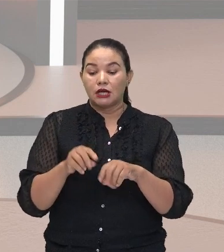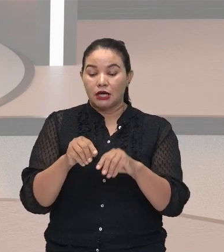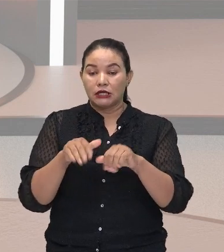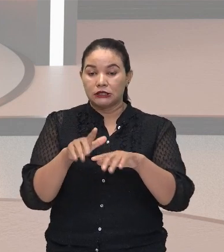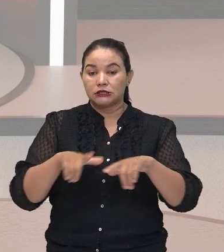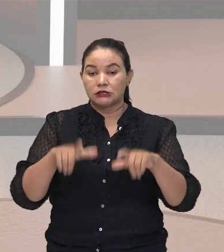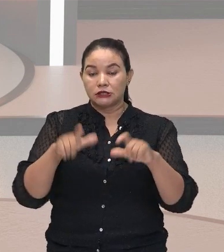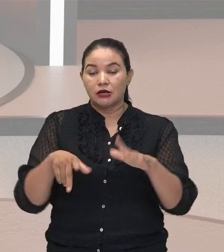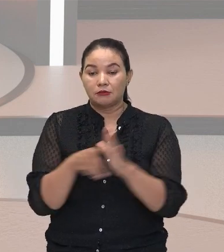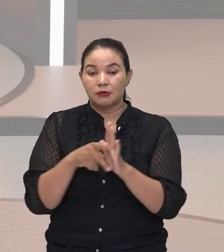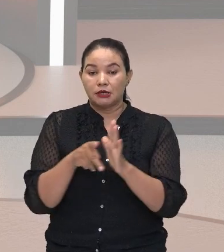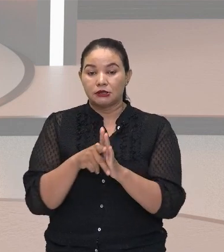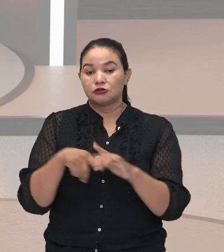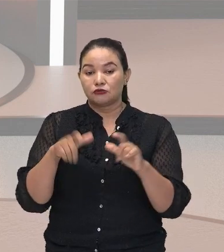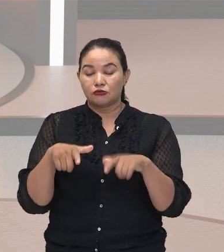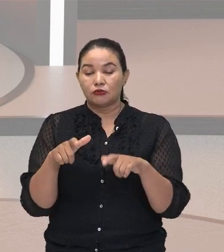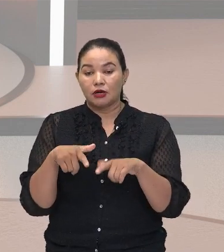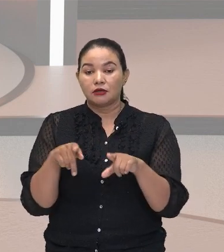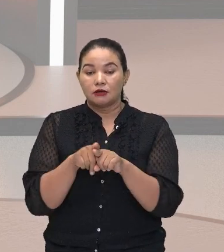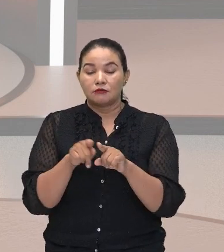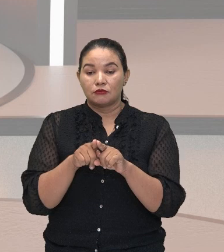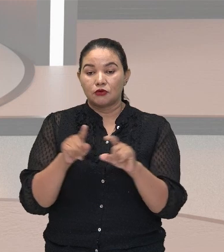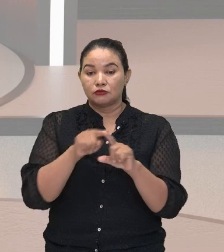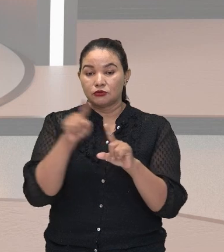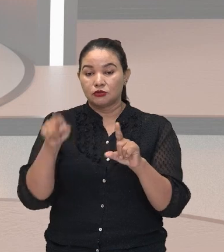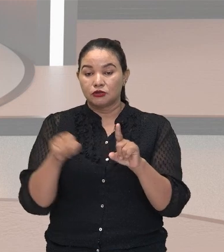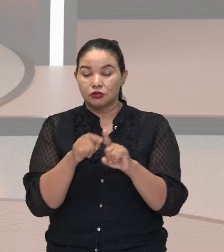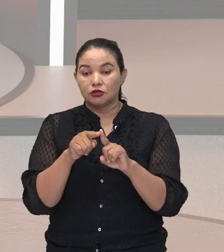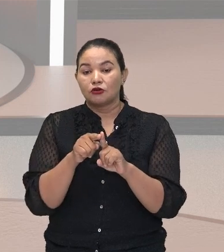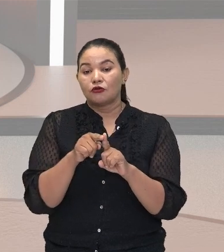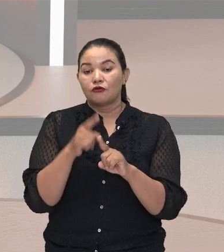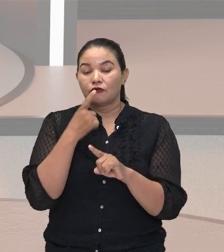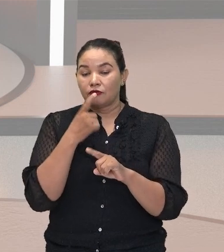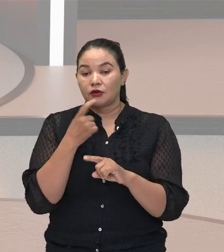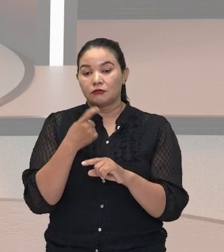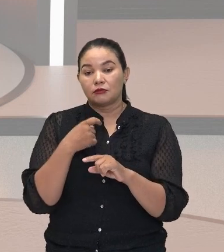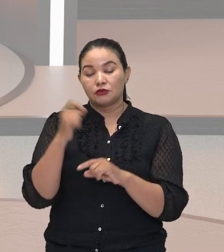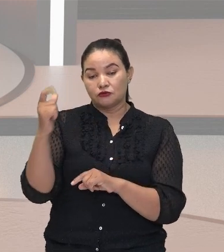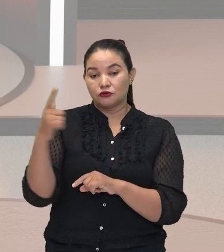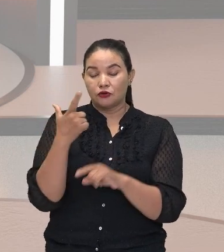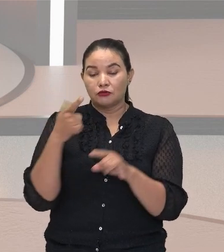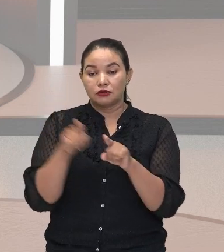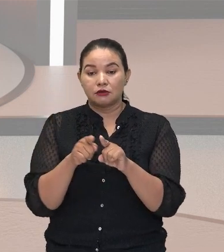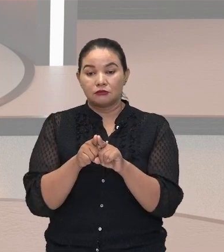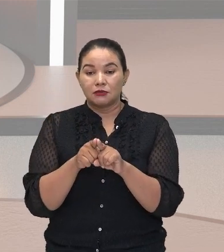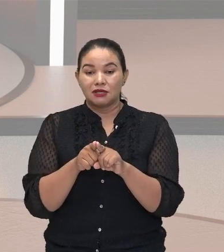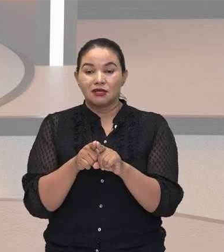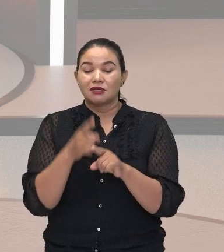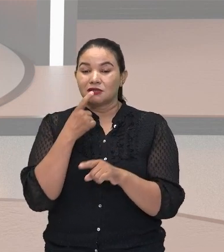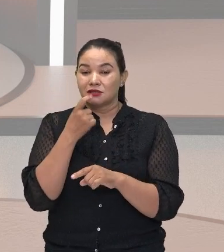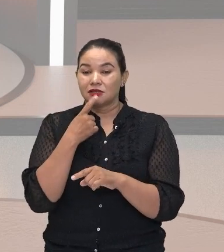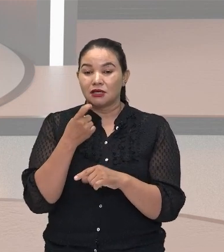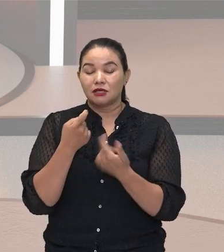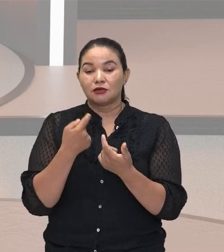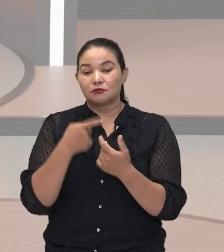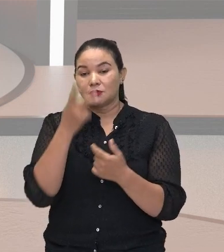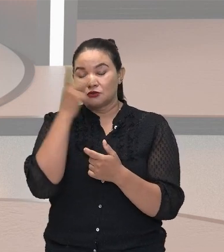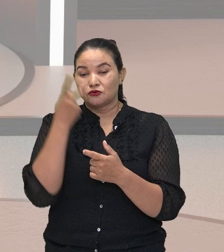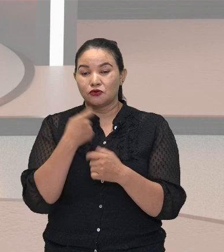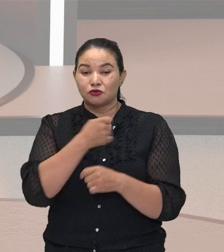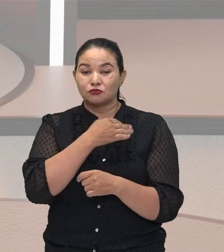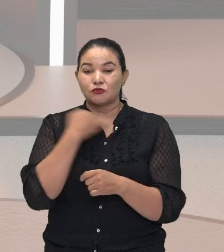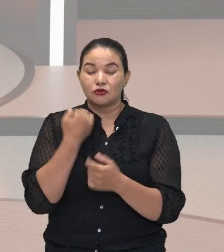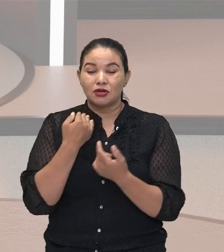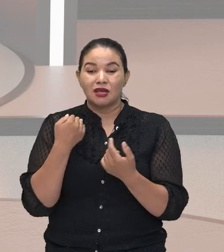de Bangladesh e esse círculo vermelho representa o sol e o sangue daqueles que morreram pela independência do país.